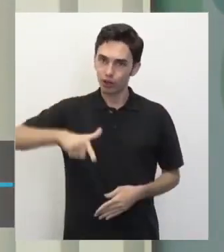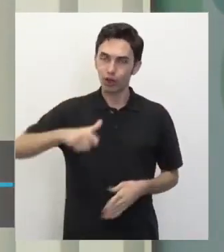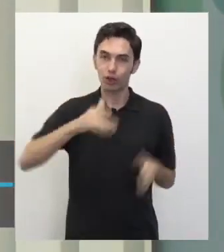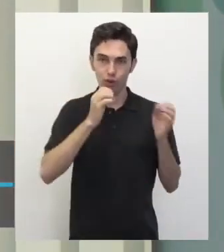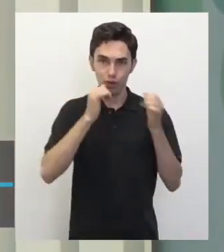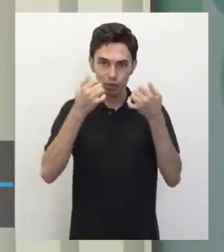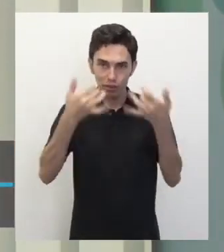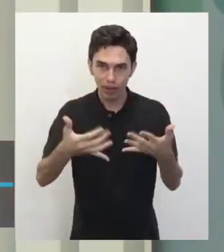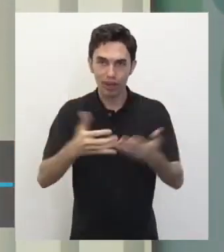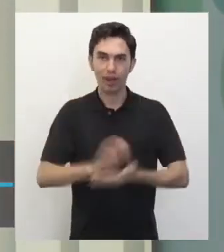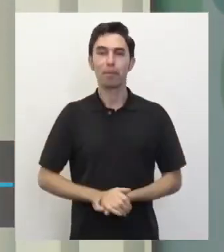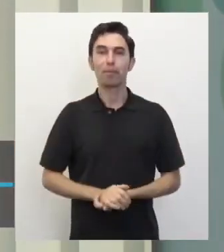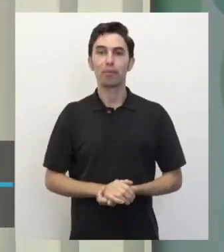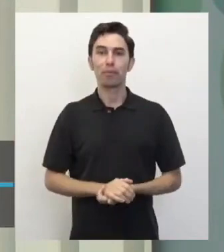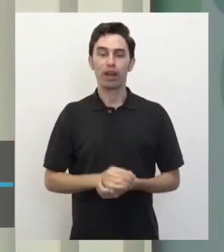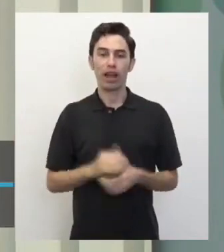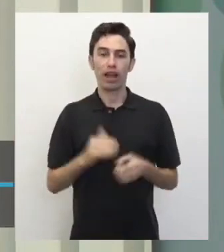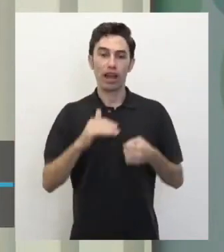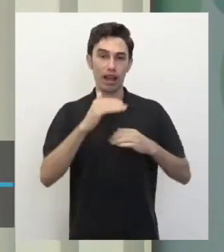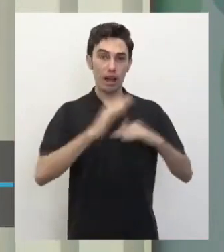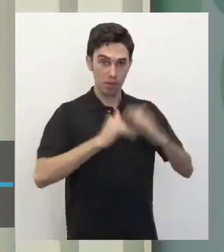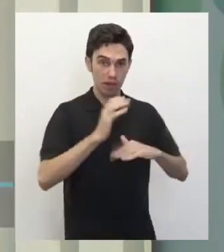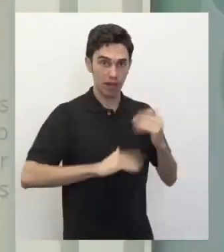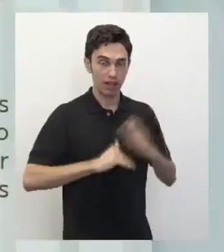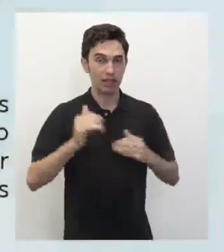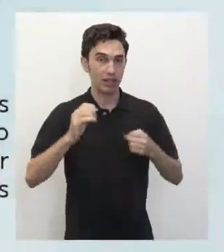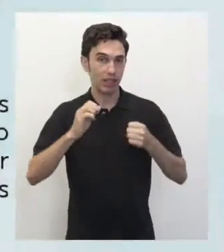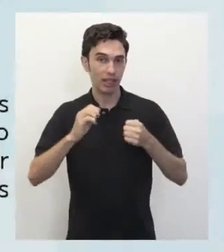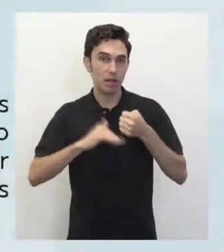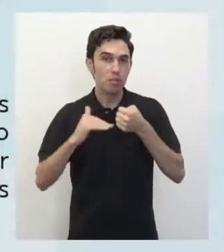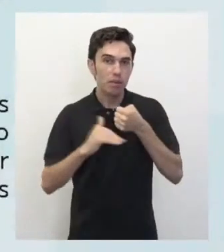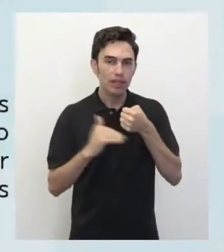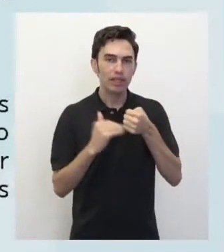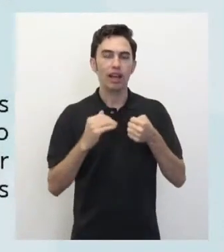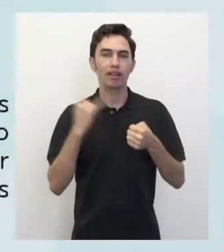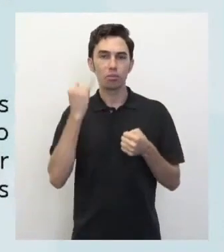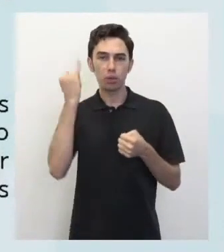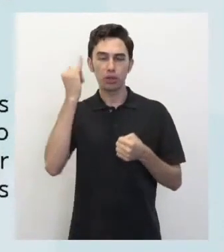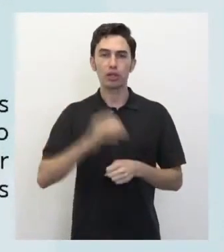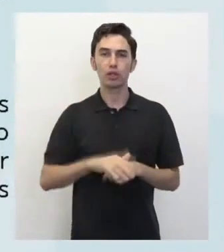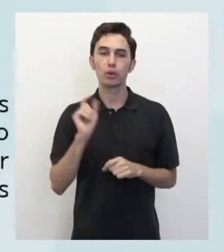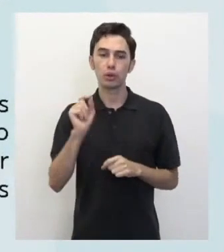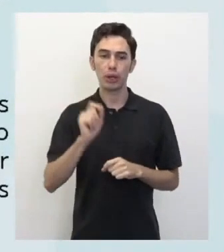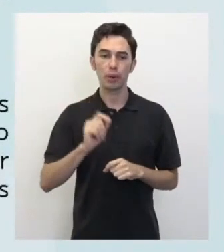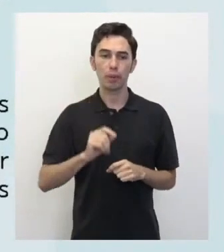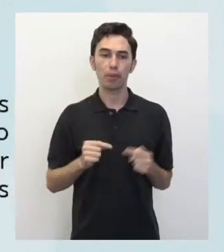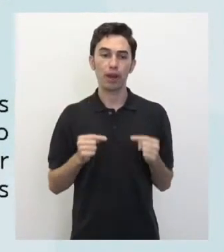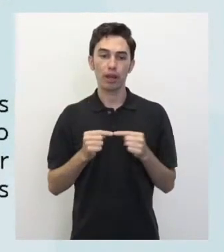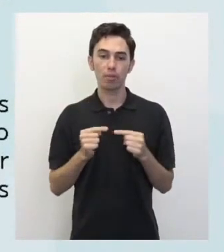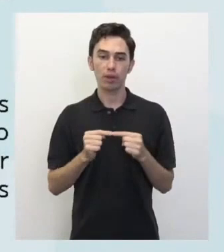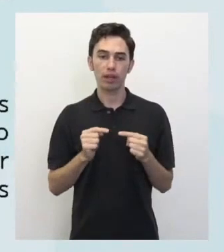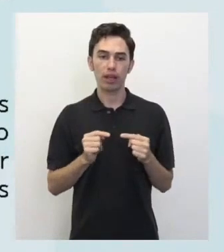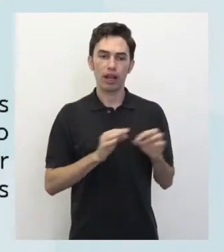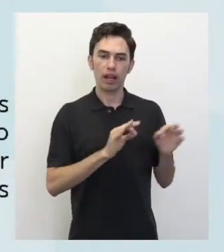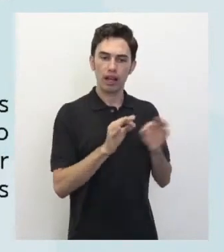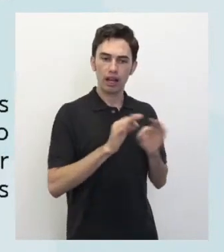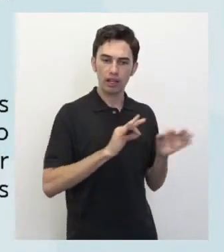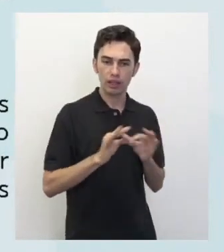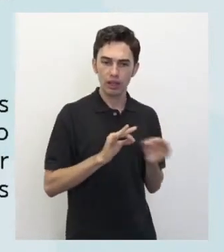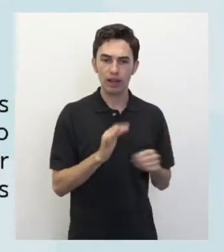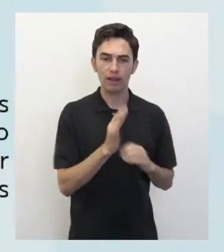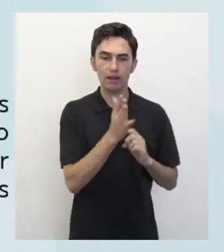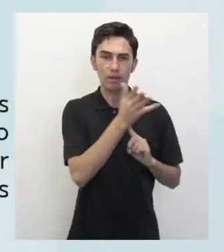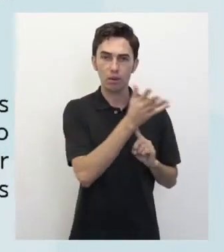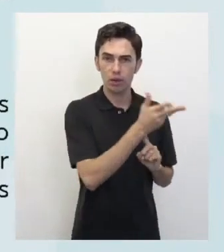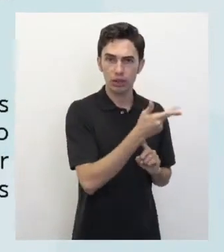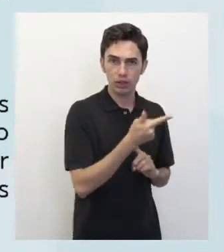nós. Essa habilidade essencial, volta na tela, por favor. Essa habilidade essencial, isso, olha só. Relacionar informações sobre concepções artísticas